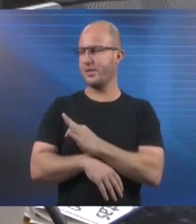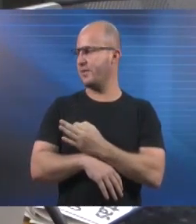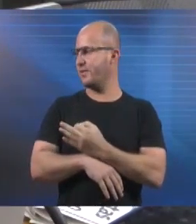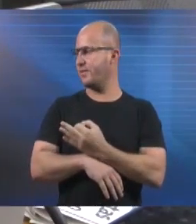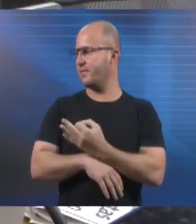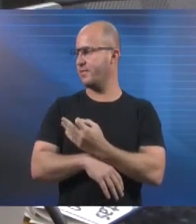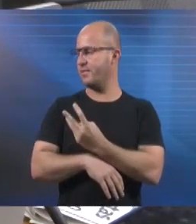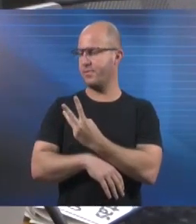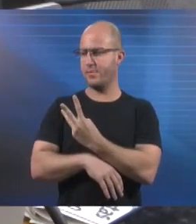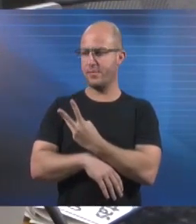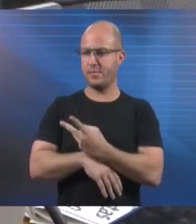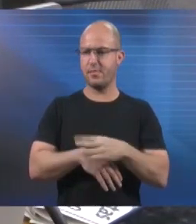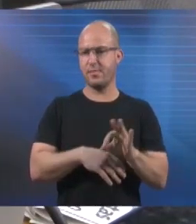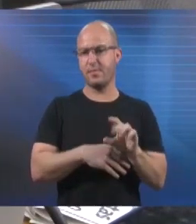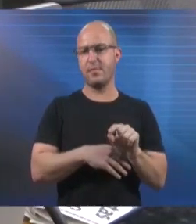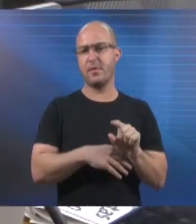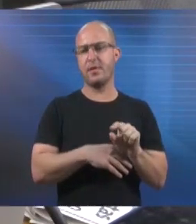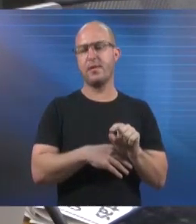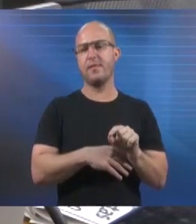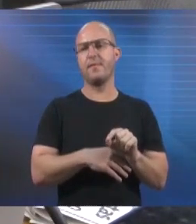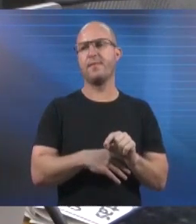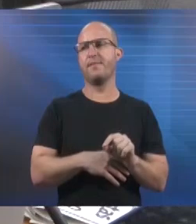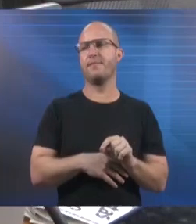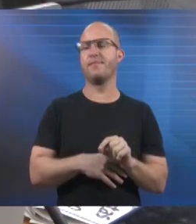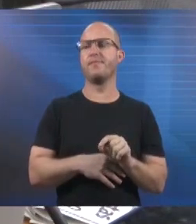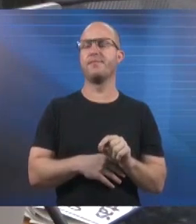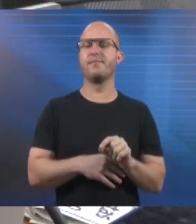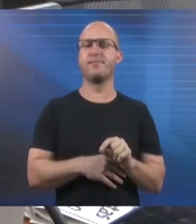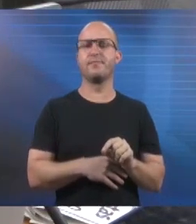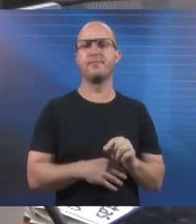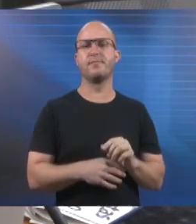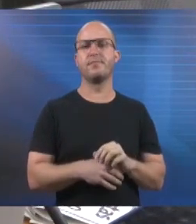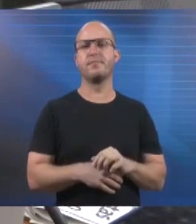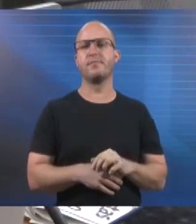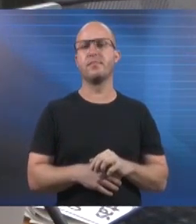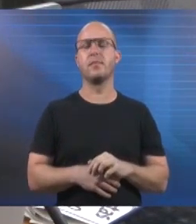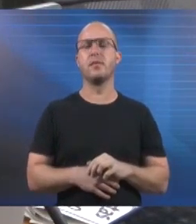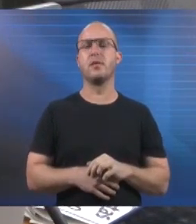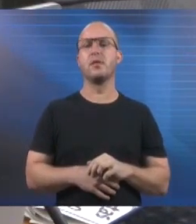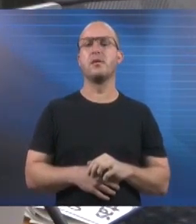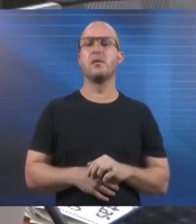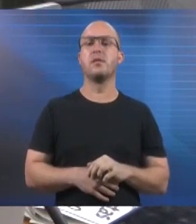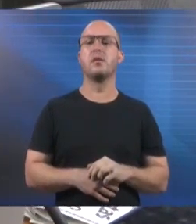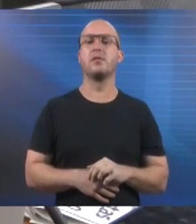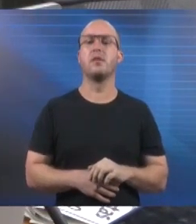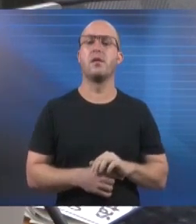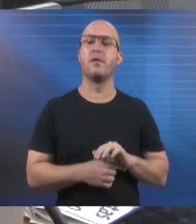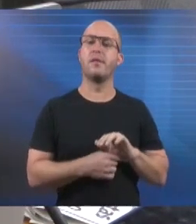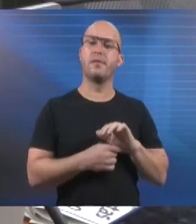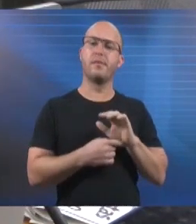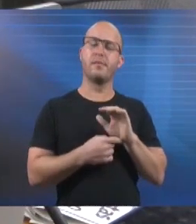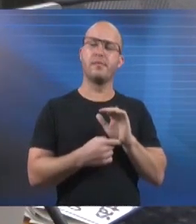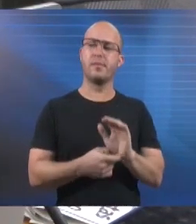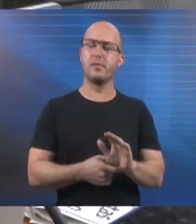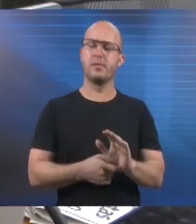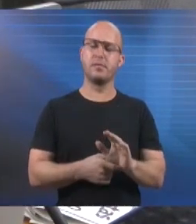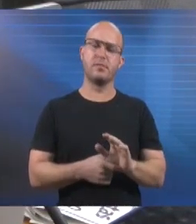Zinho desse idema aqui apresentando